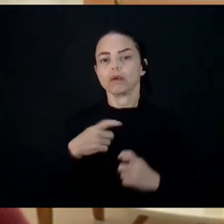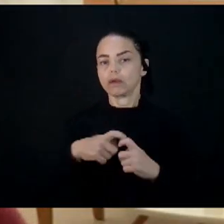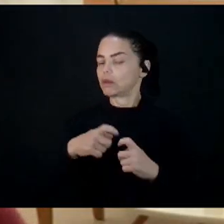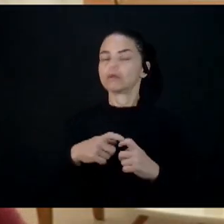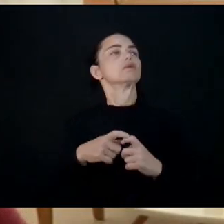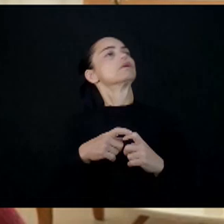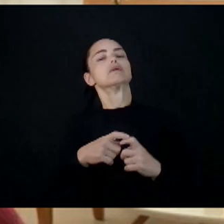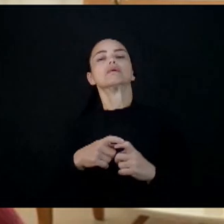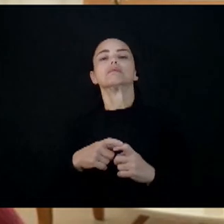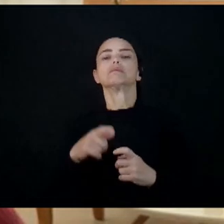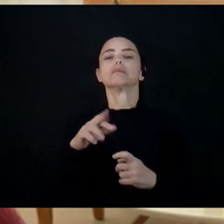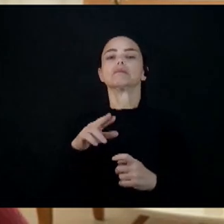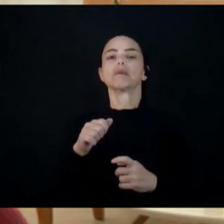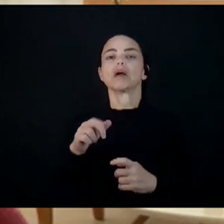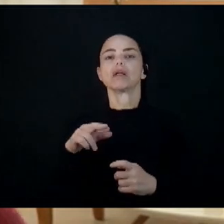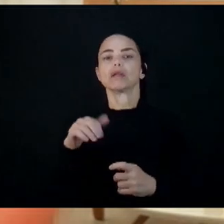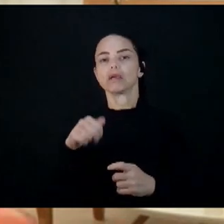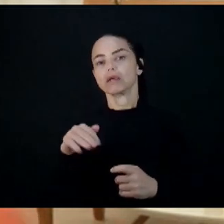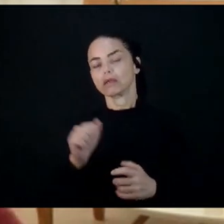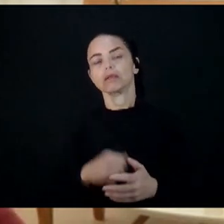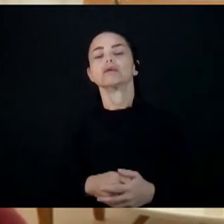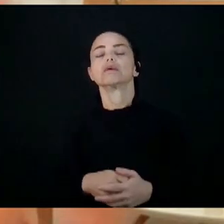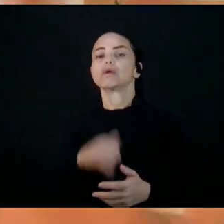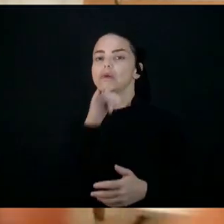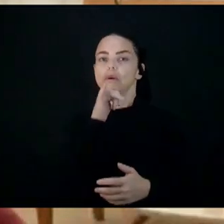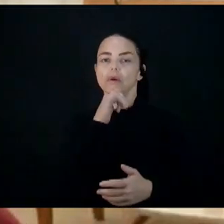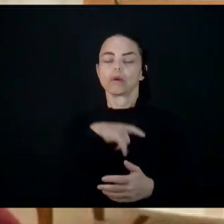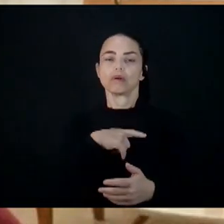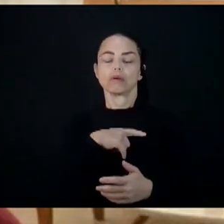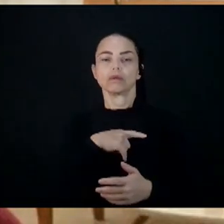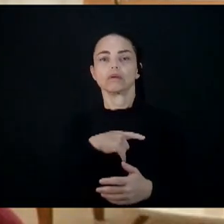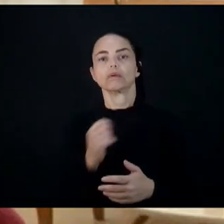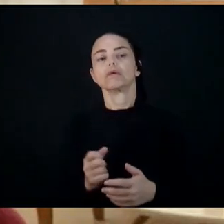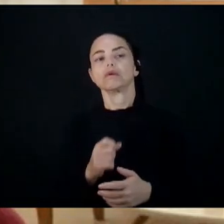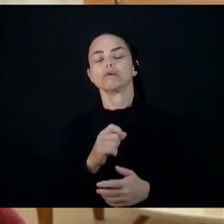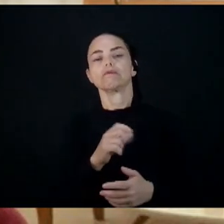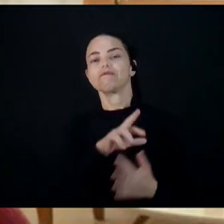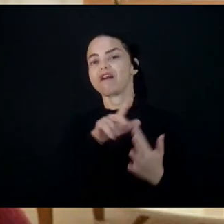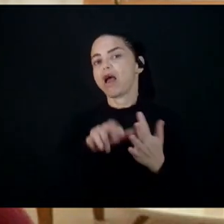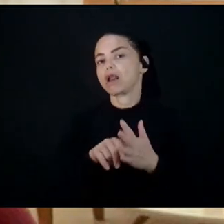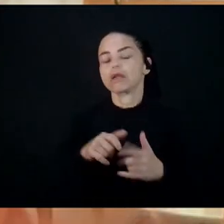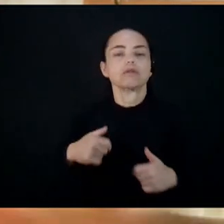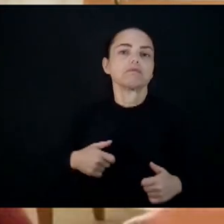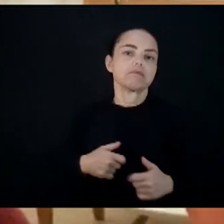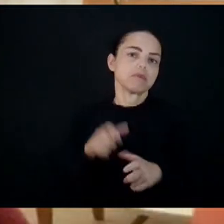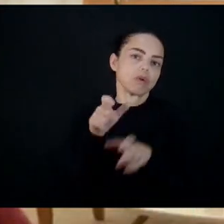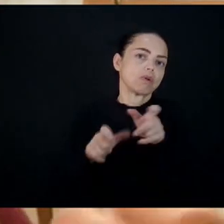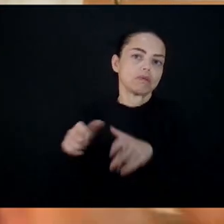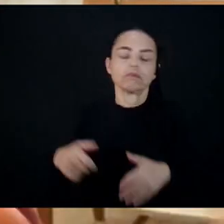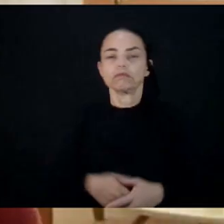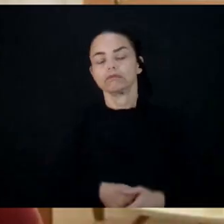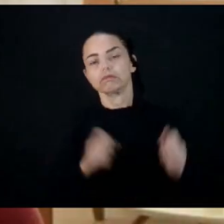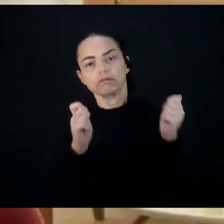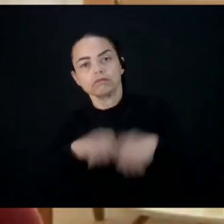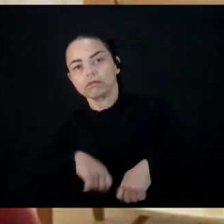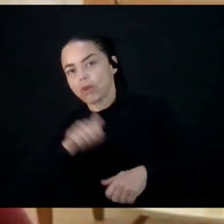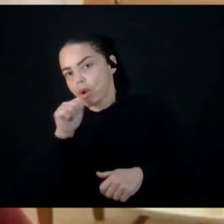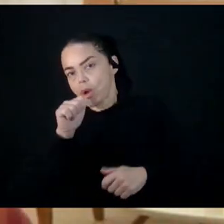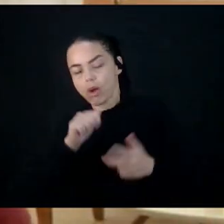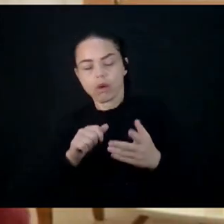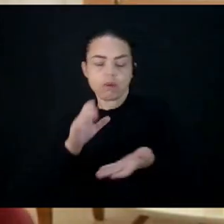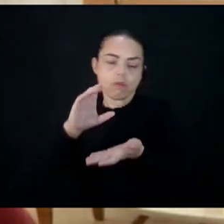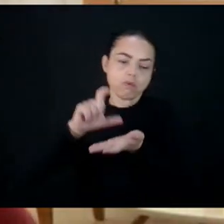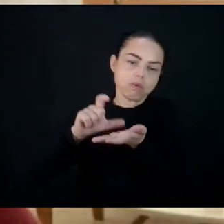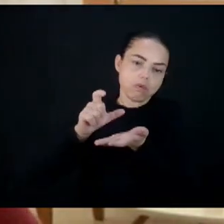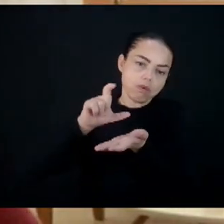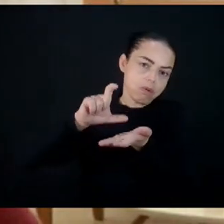doutora Mariana. Por exemplo, existem milhares de pessoas. Tem pessoas que podem beber 2 copos de cerveja